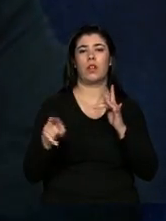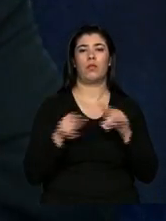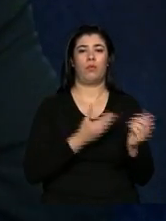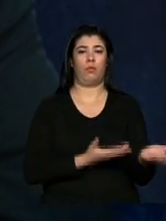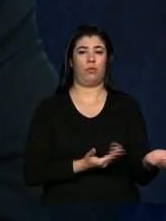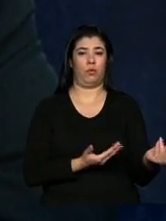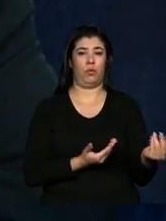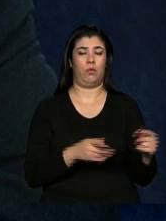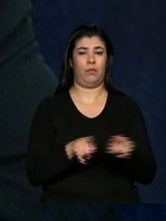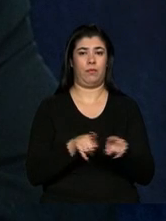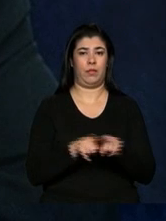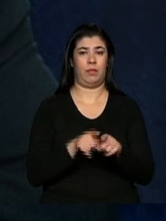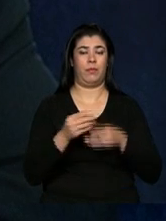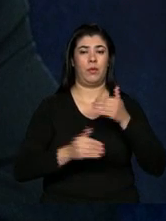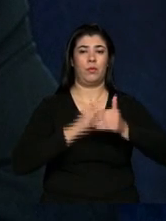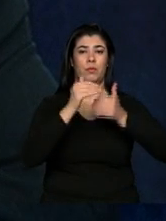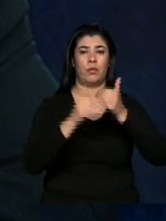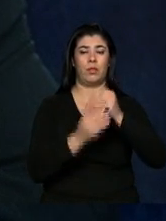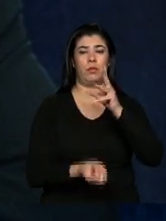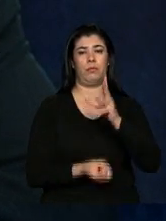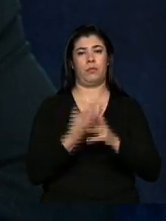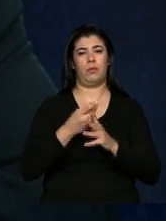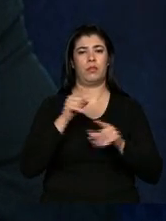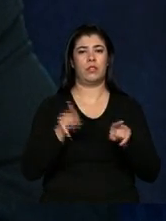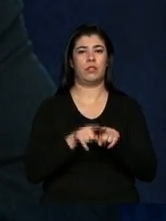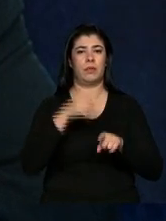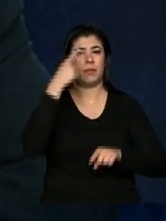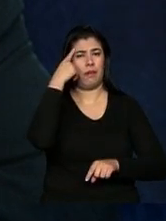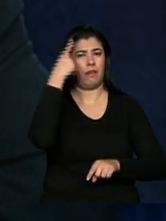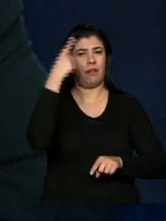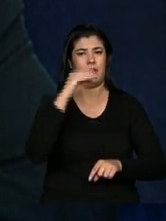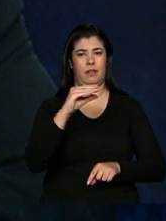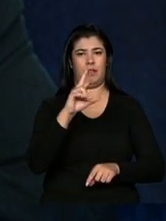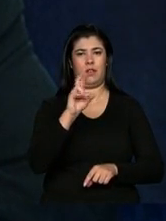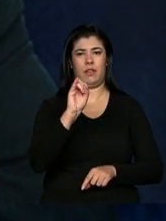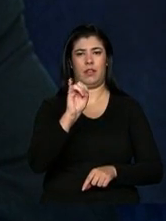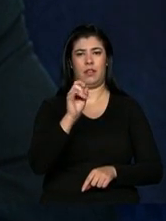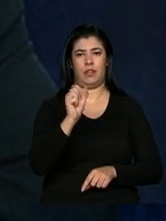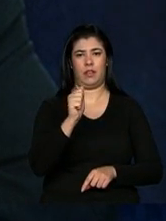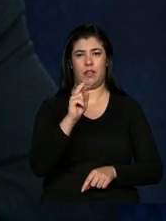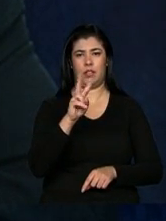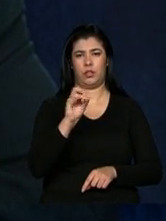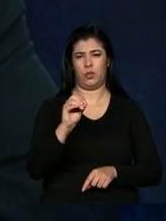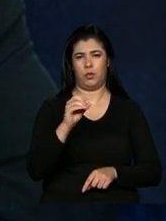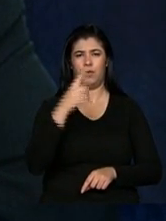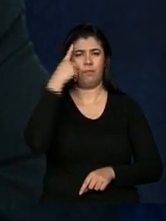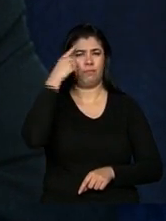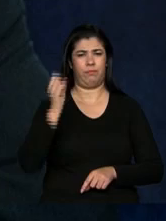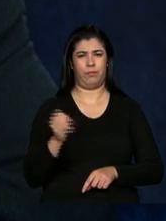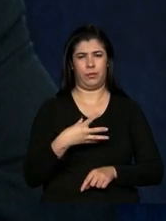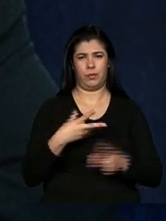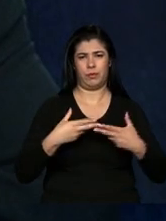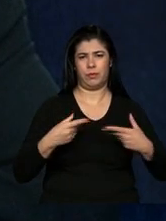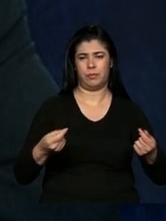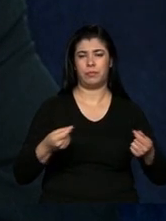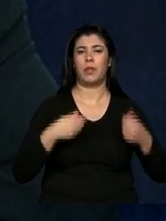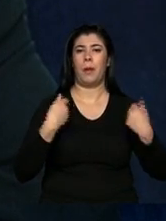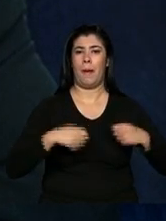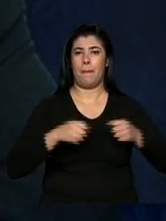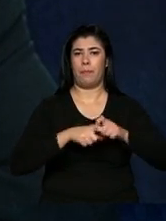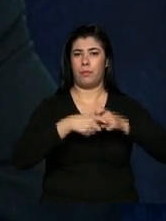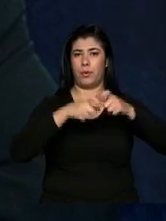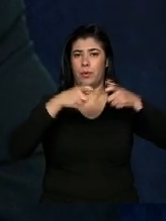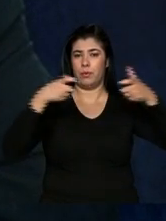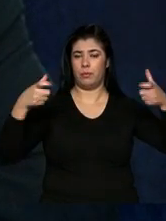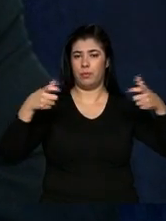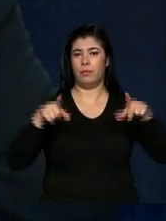Juventude nesse processo produtivo criativo eu creio que nós precisamos ampliar muito esse tipo de atividade